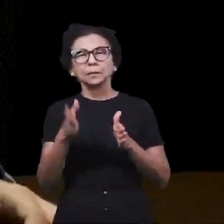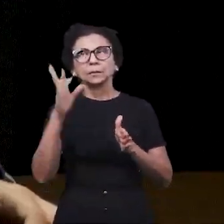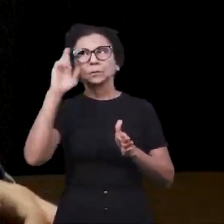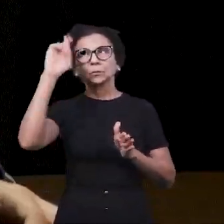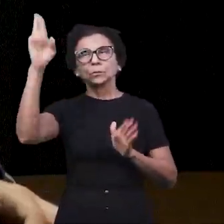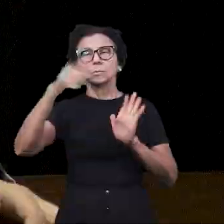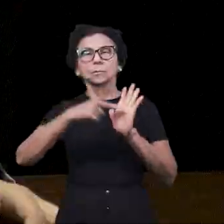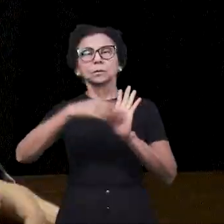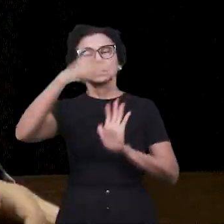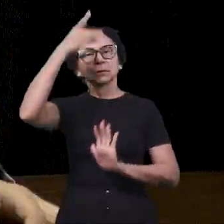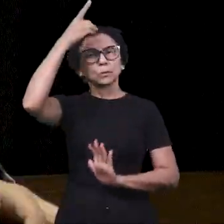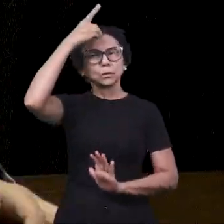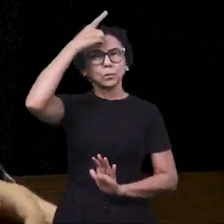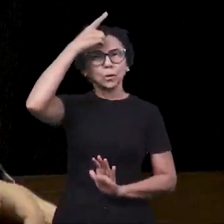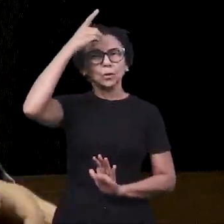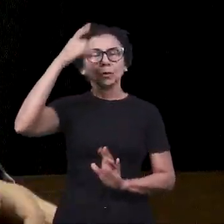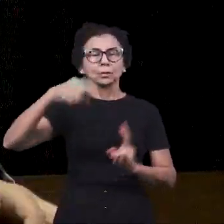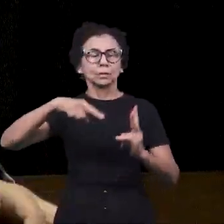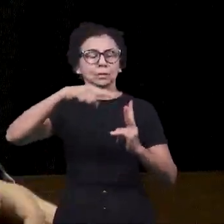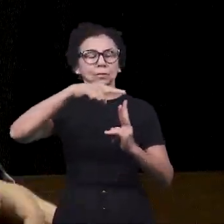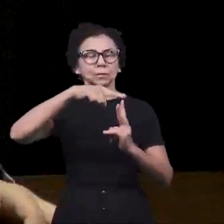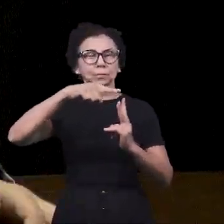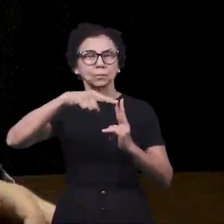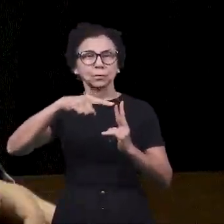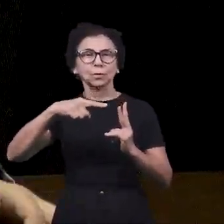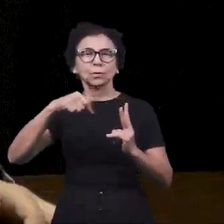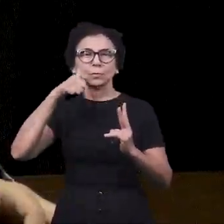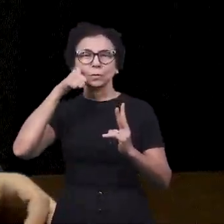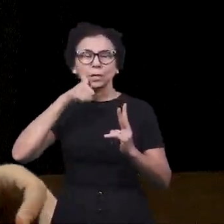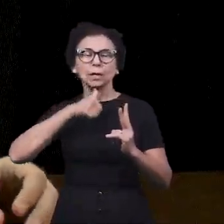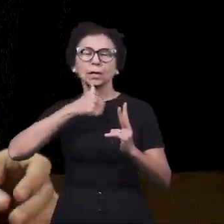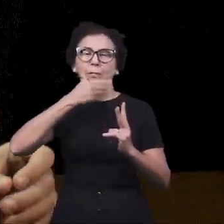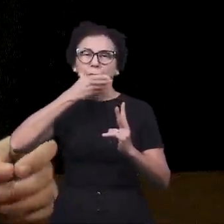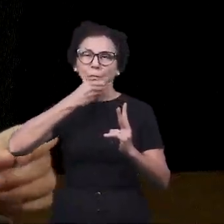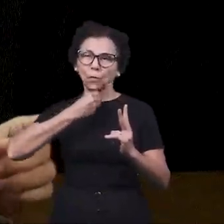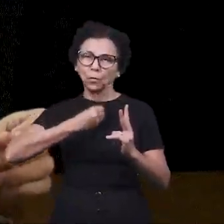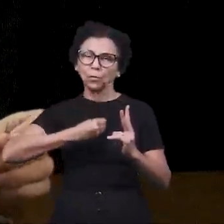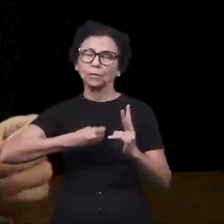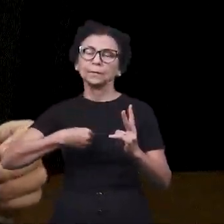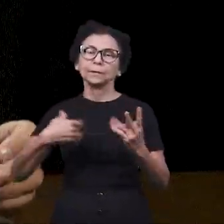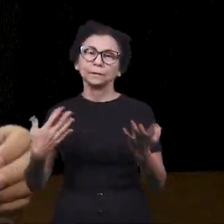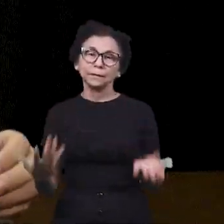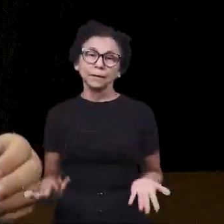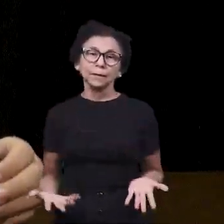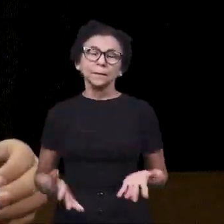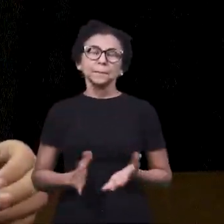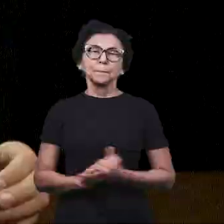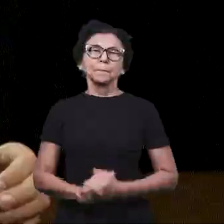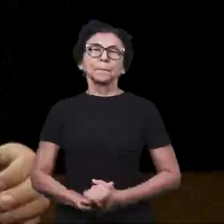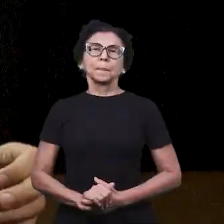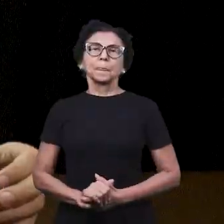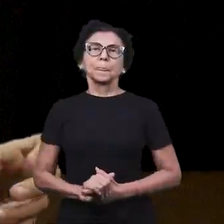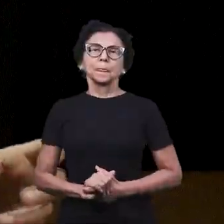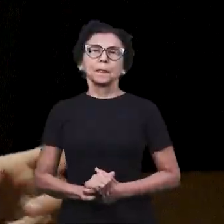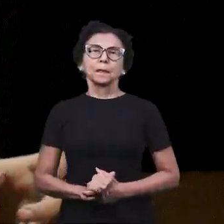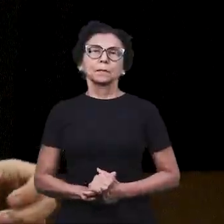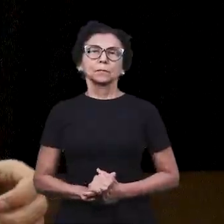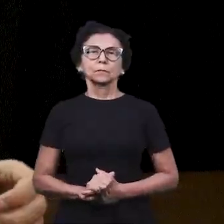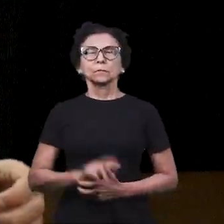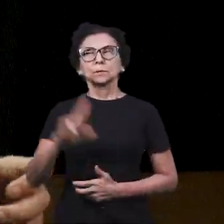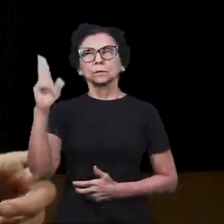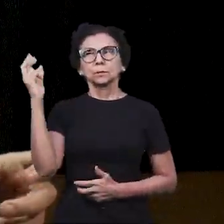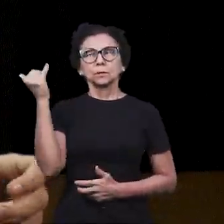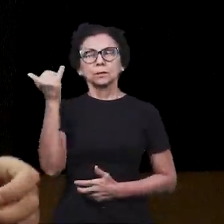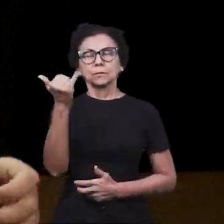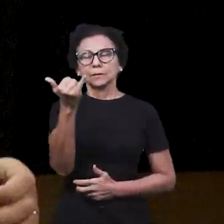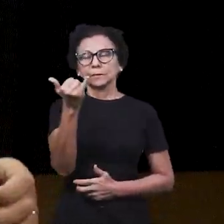que vai ser dado para o próprio casal, né? Os sonhos, seja, enfim, a multiforma de Deus falar